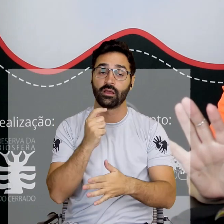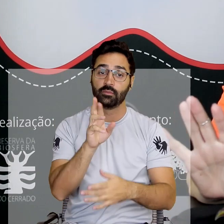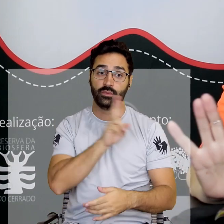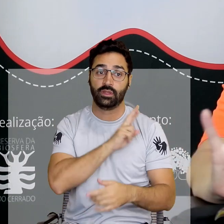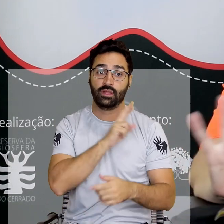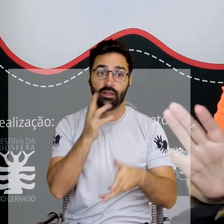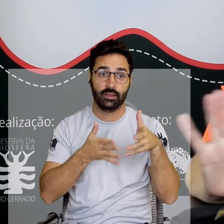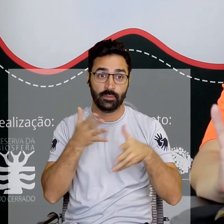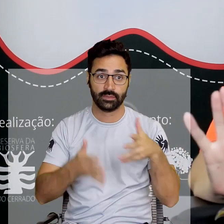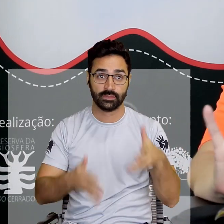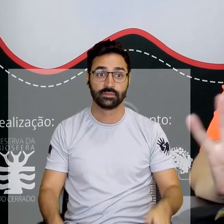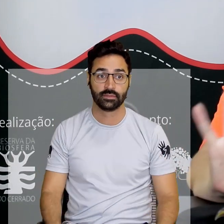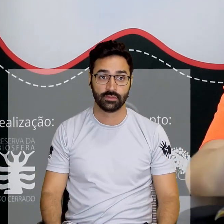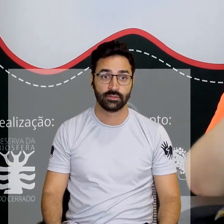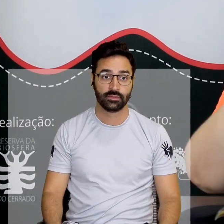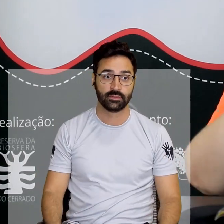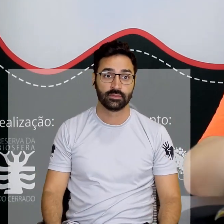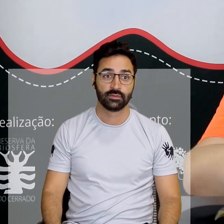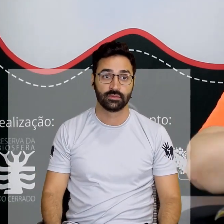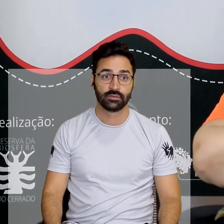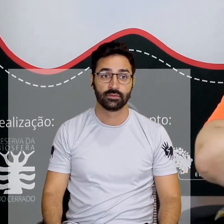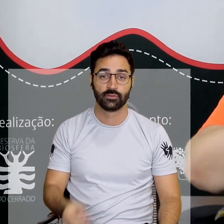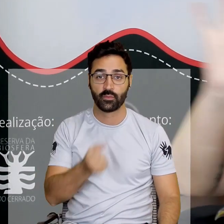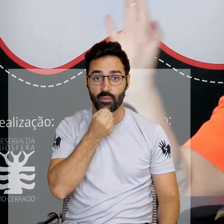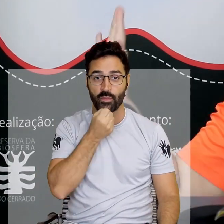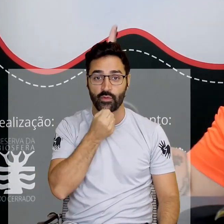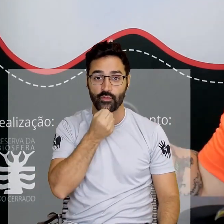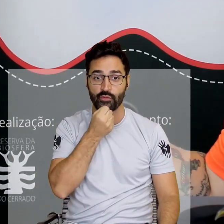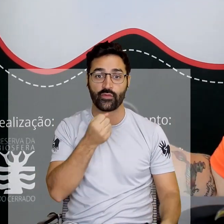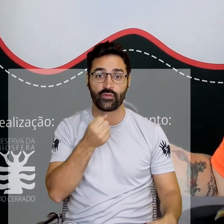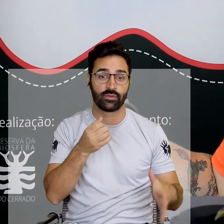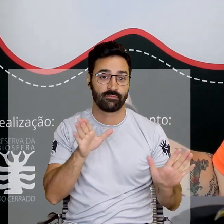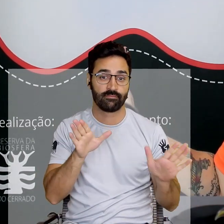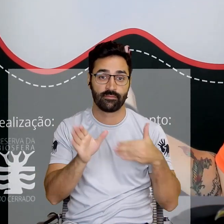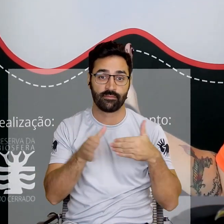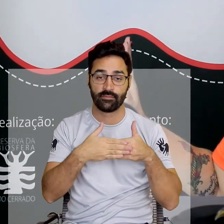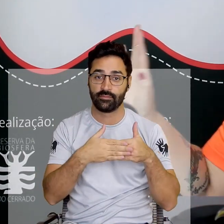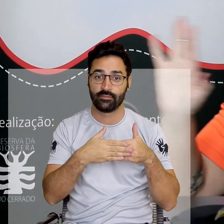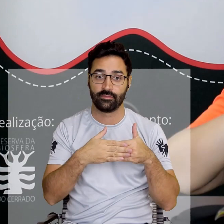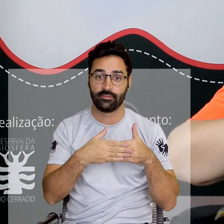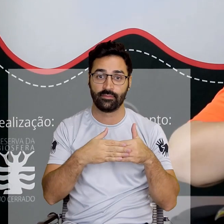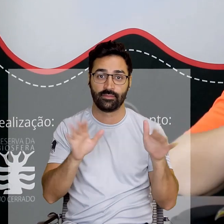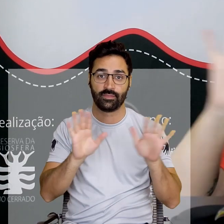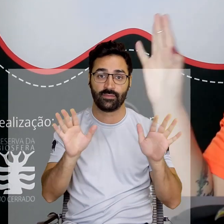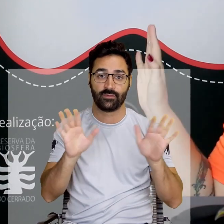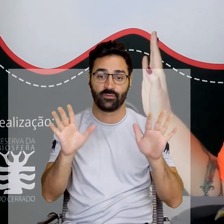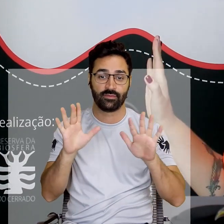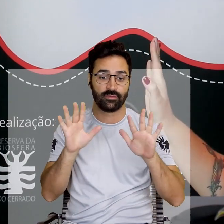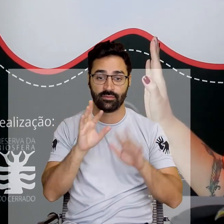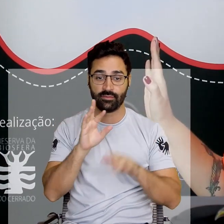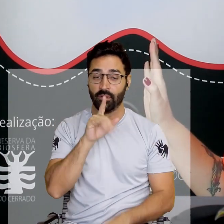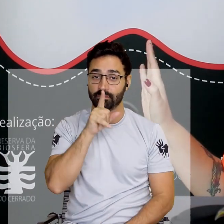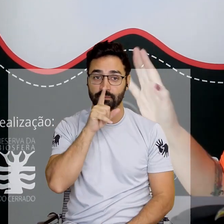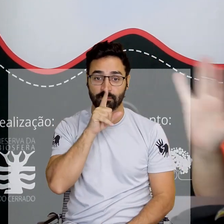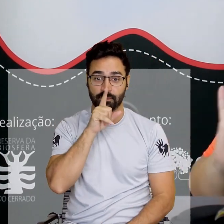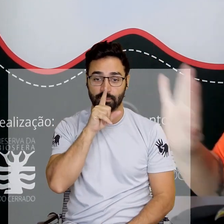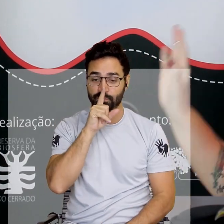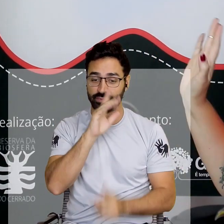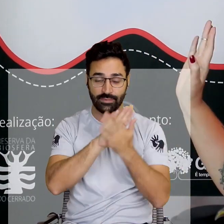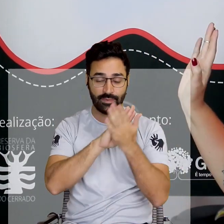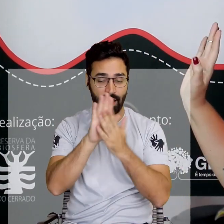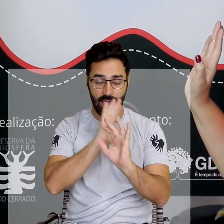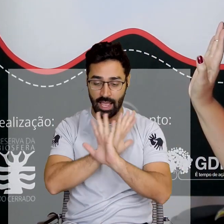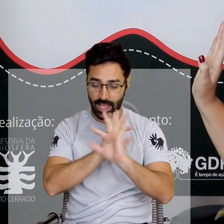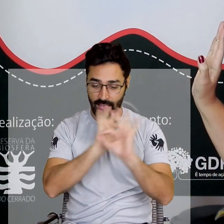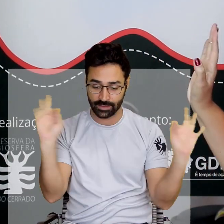microfone. Pode fechar o microfone. Eu não quero ouvir, por enquanto, nada de português. Só eu que vou